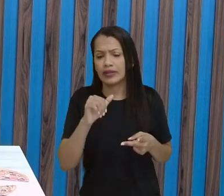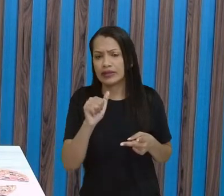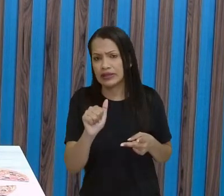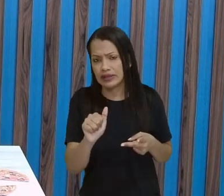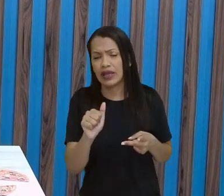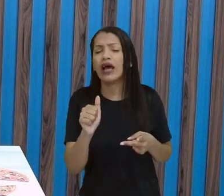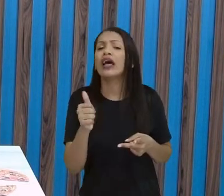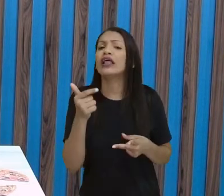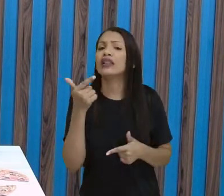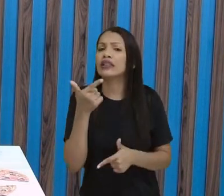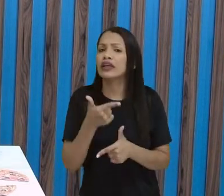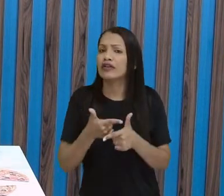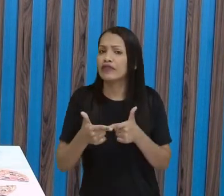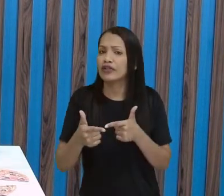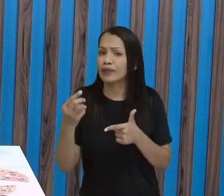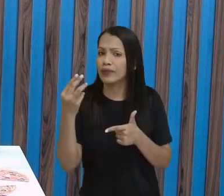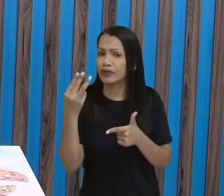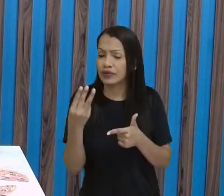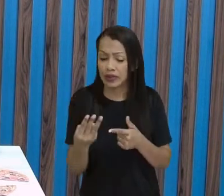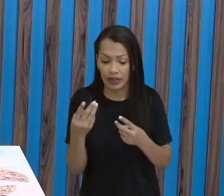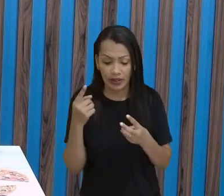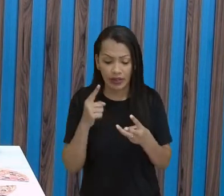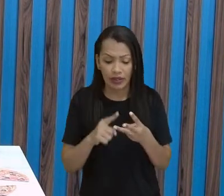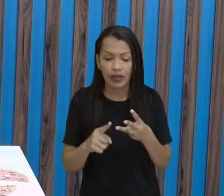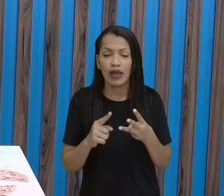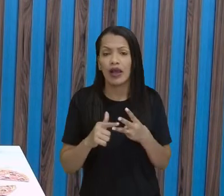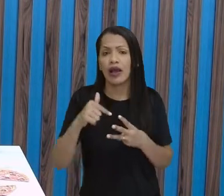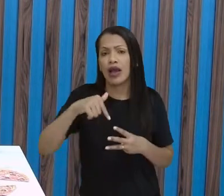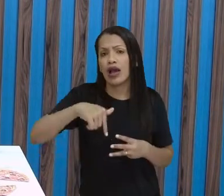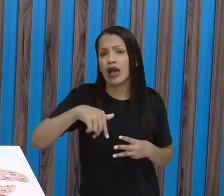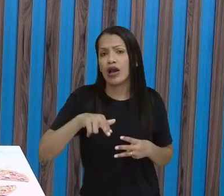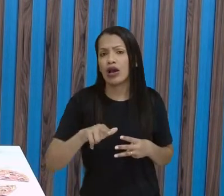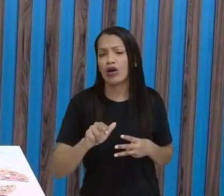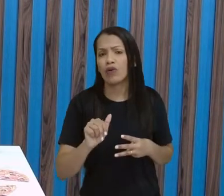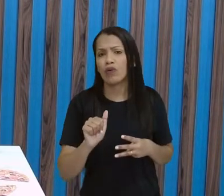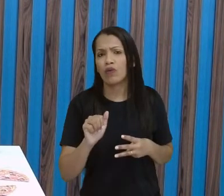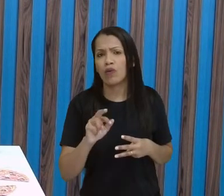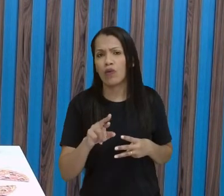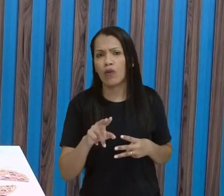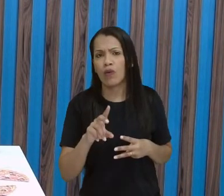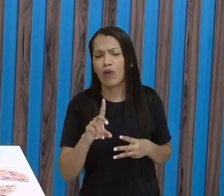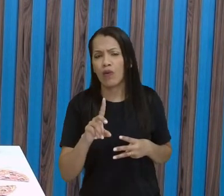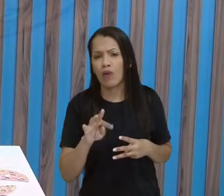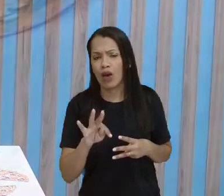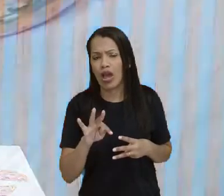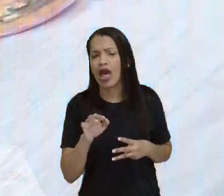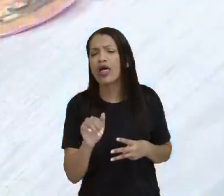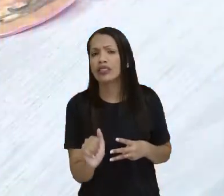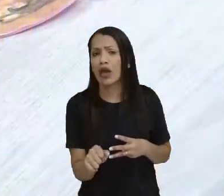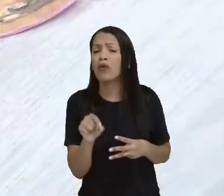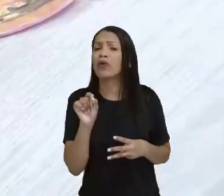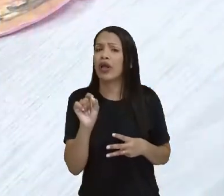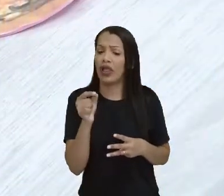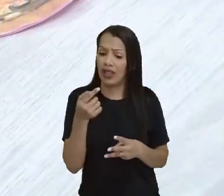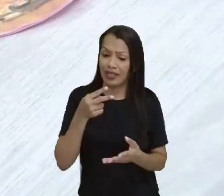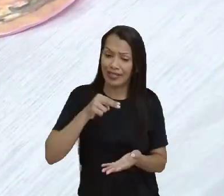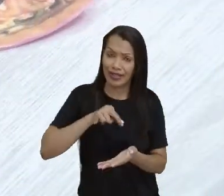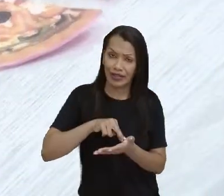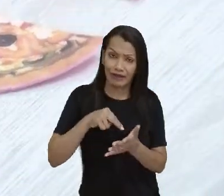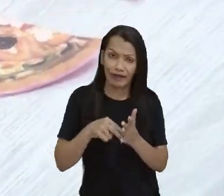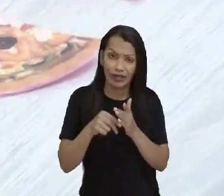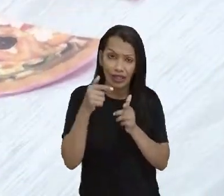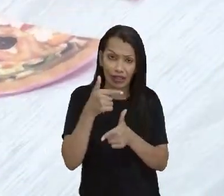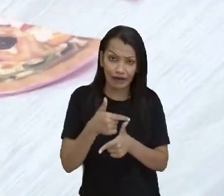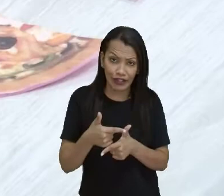4 fatias e eu vou dar a quarta parte para a professora Casey, eu vou pegar essa pizza, vou